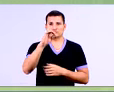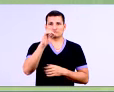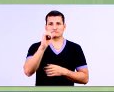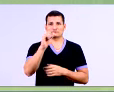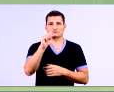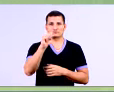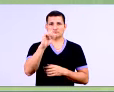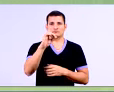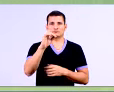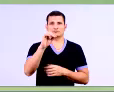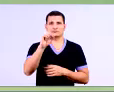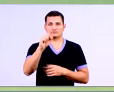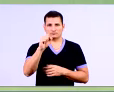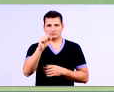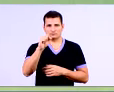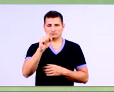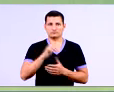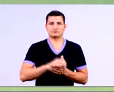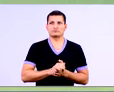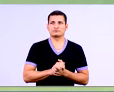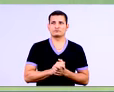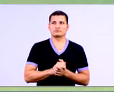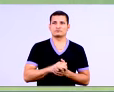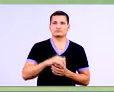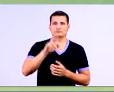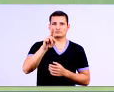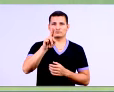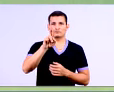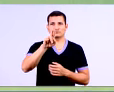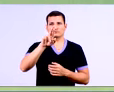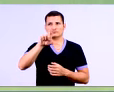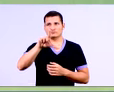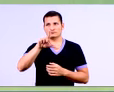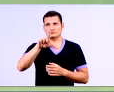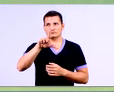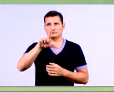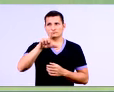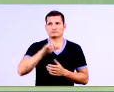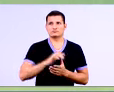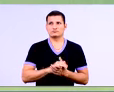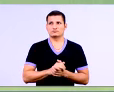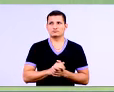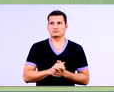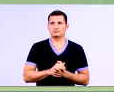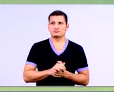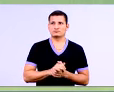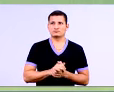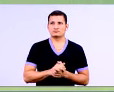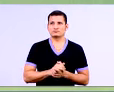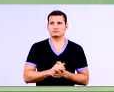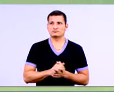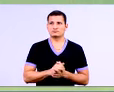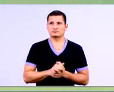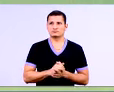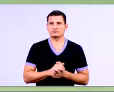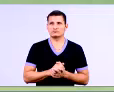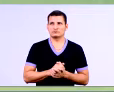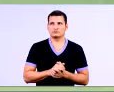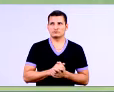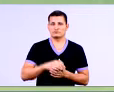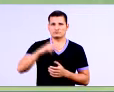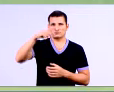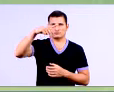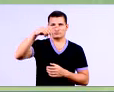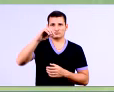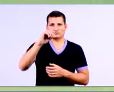irão por string. O post é um elemento é um tipo de envio que trabalha